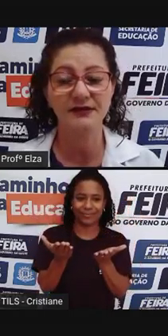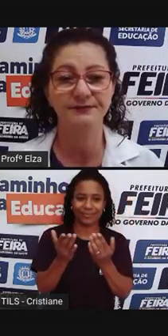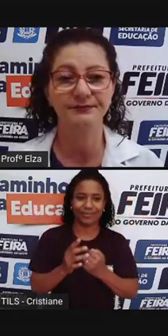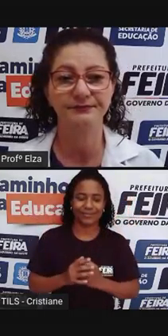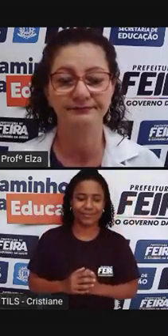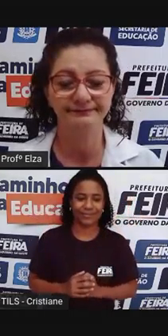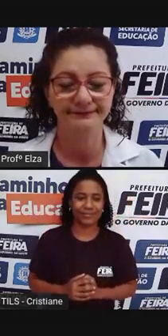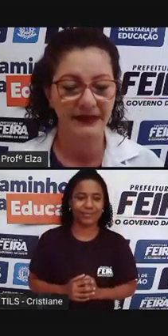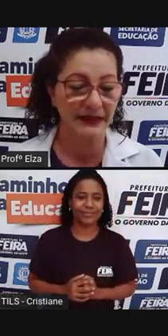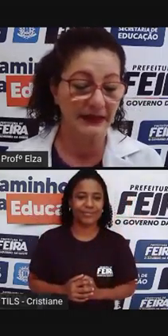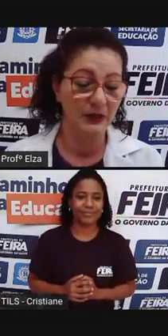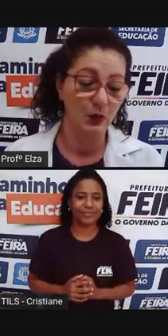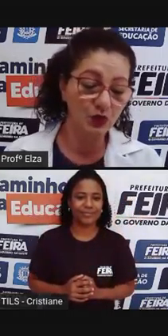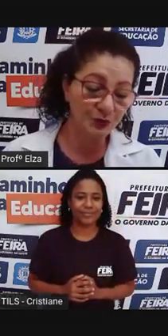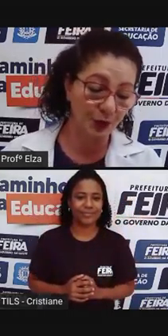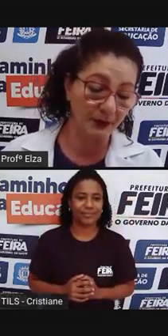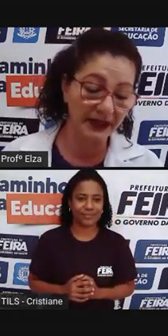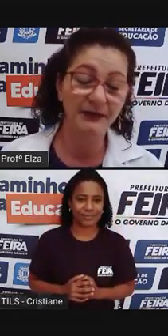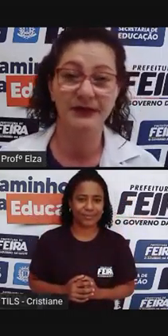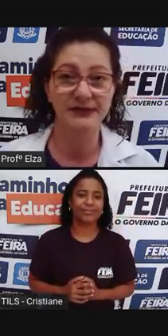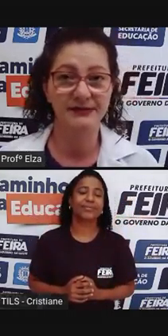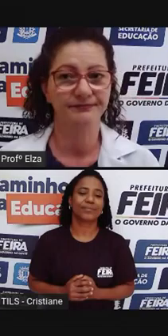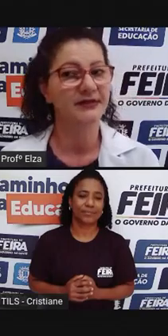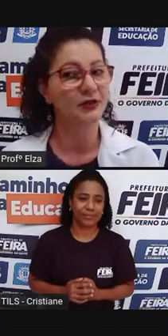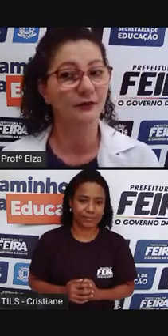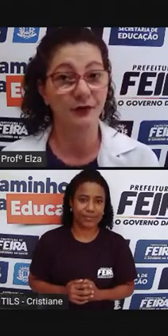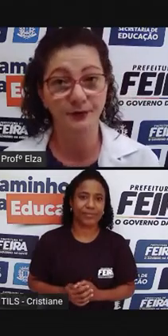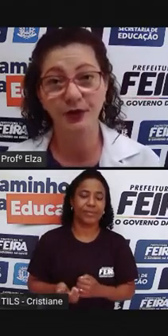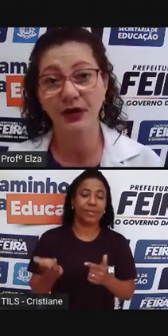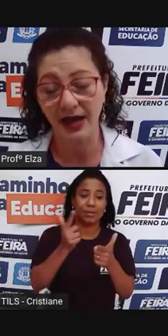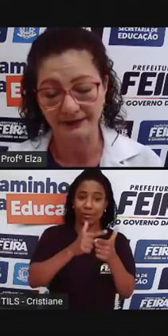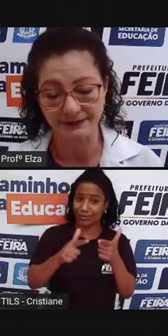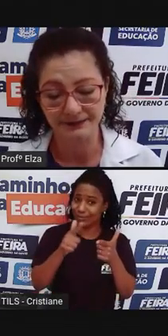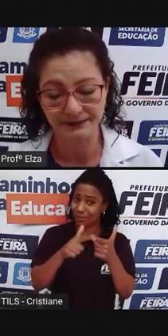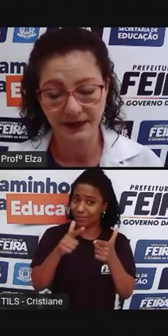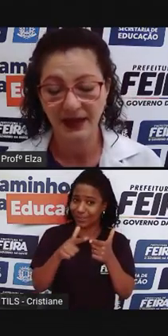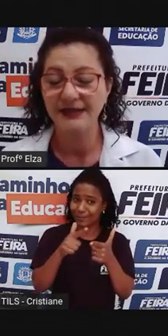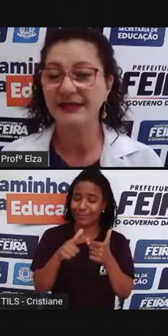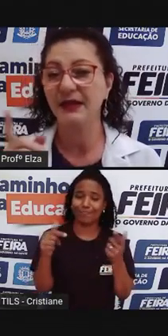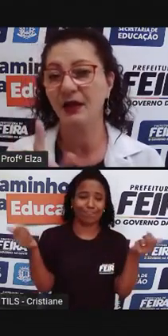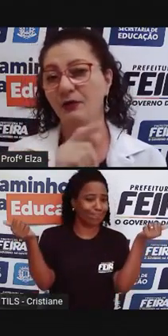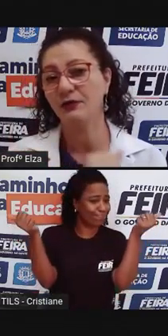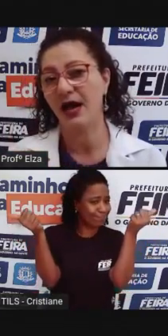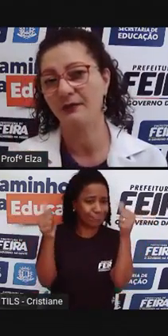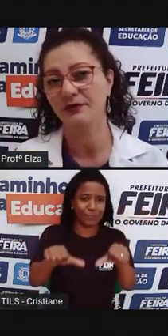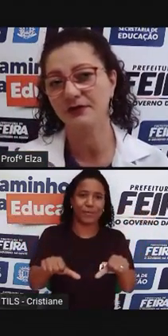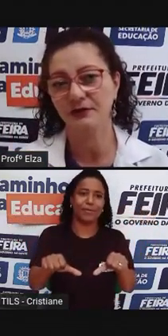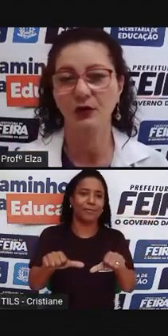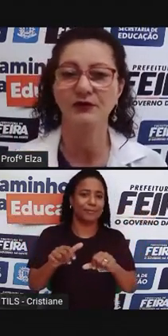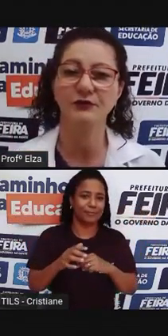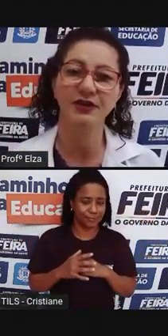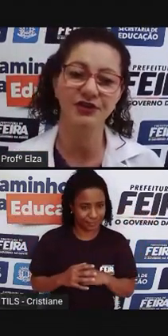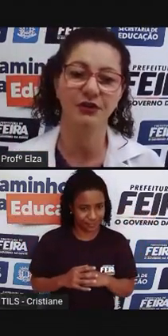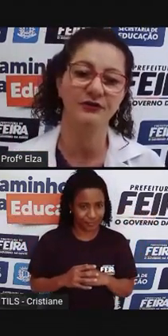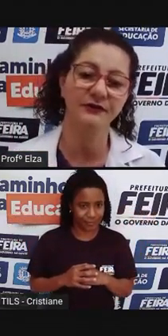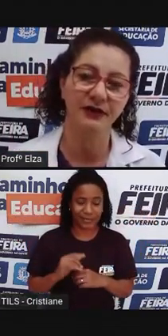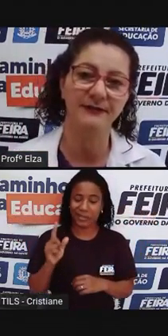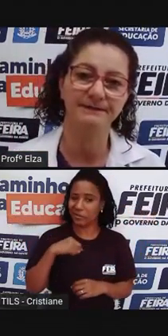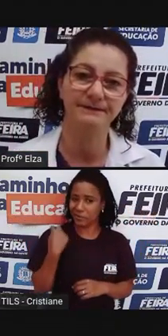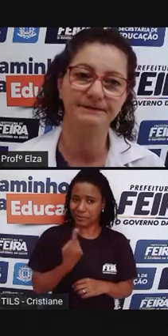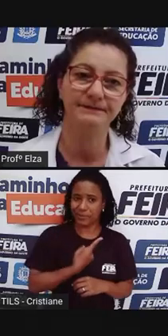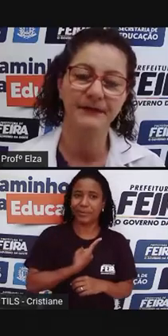lifestyles. Os problemas só vão piorar se não mudarmos nosso estilo